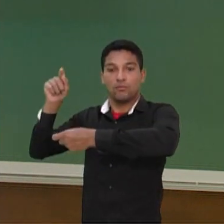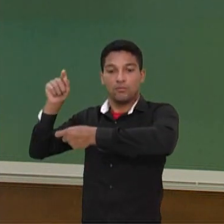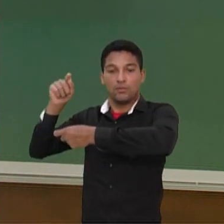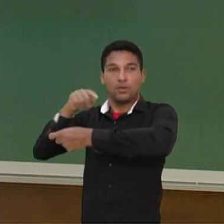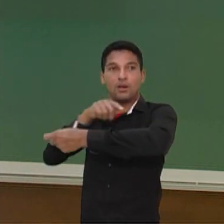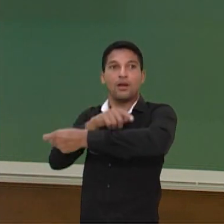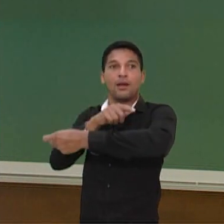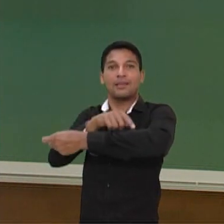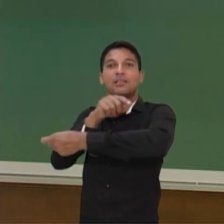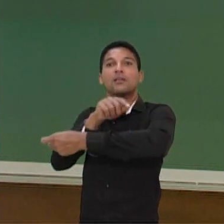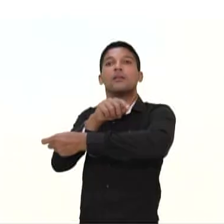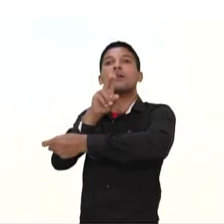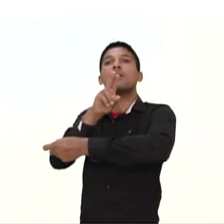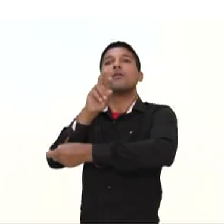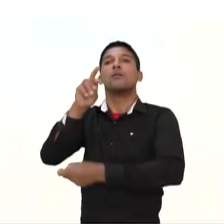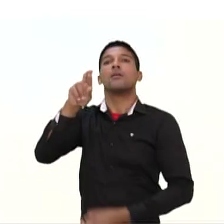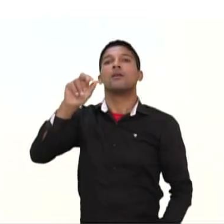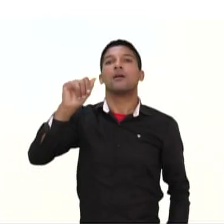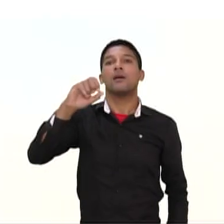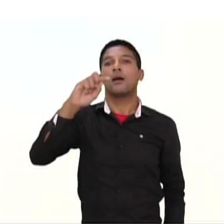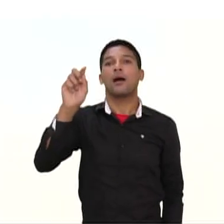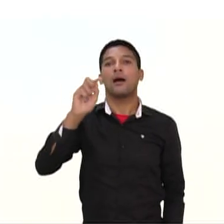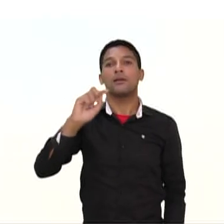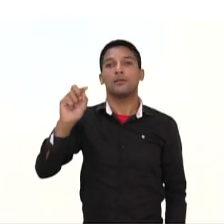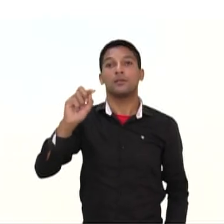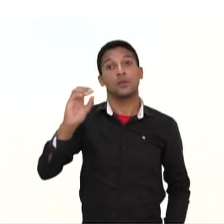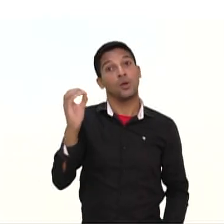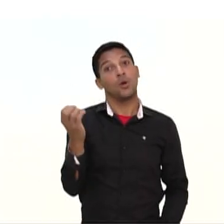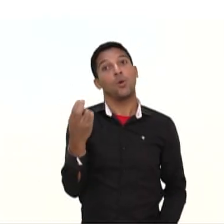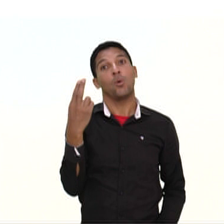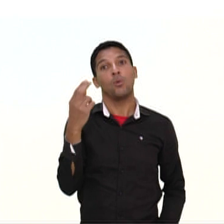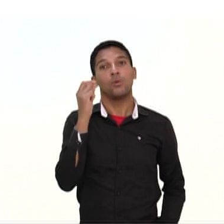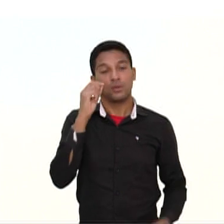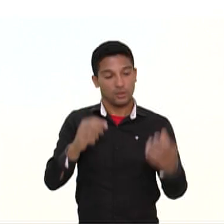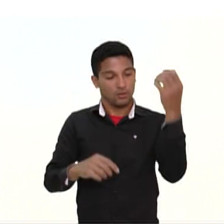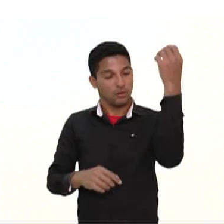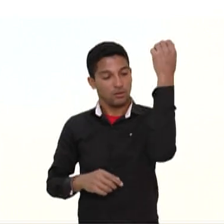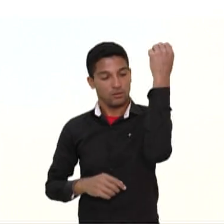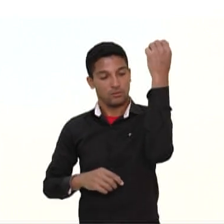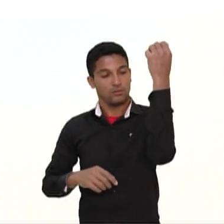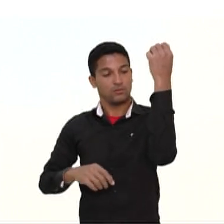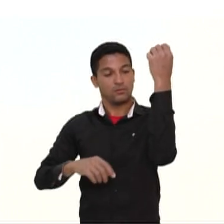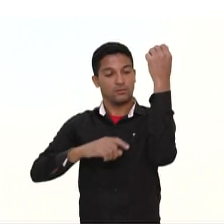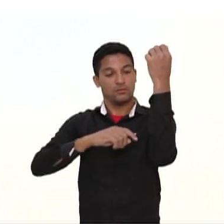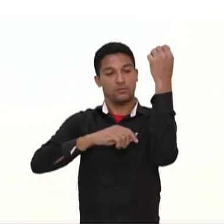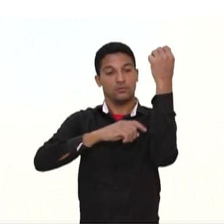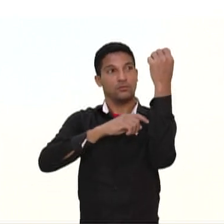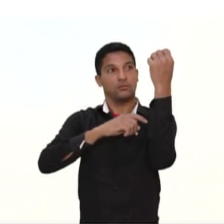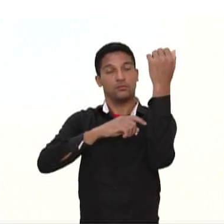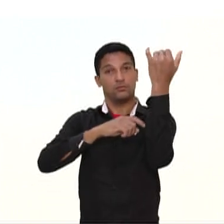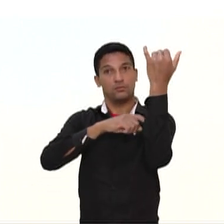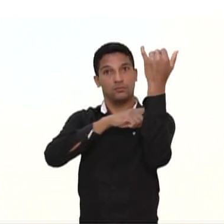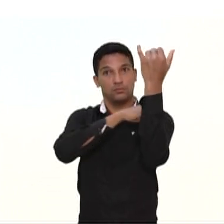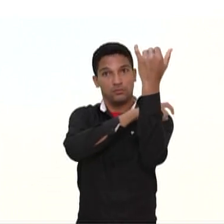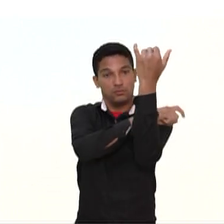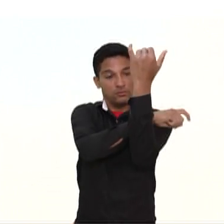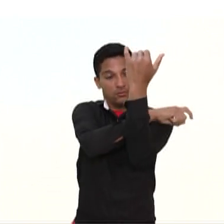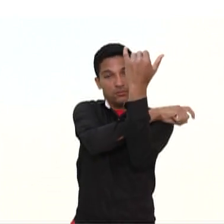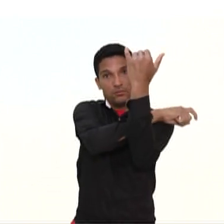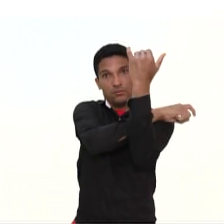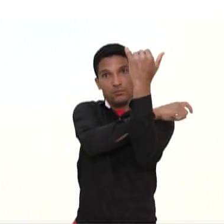tá? E como é que eu calculo essas raízes, aqueles pontos por onde o gráfico corta o eixo x? A gente usa a fórmula de Bhaskara, né? Que está